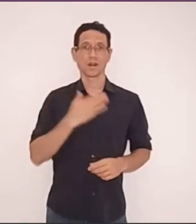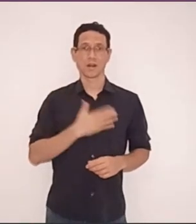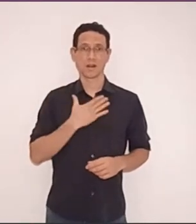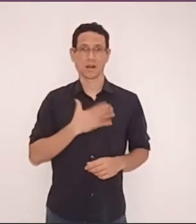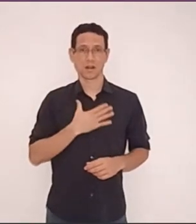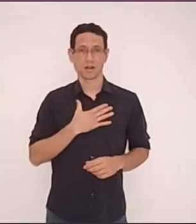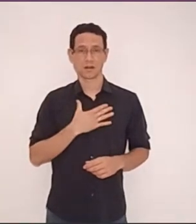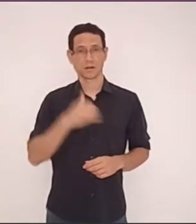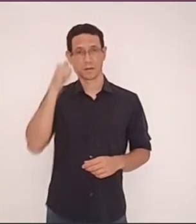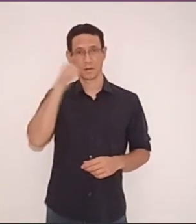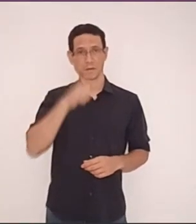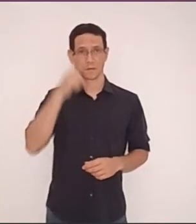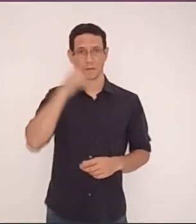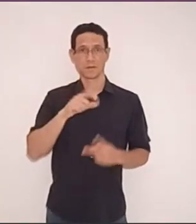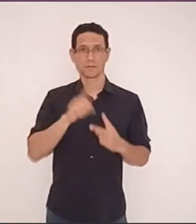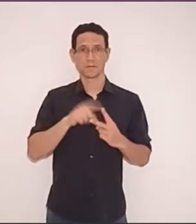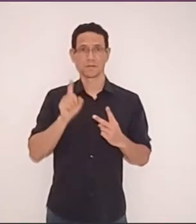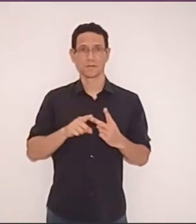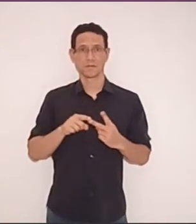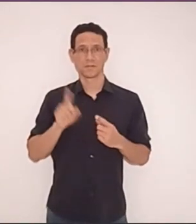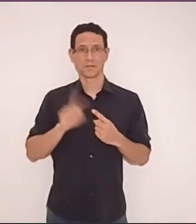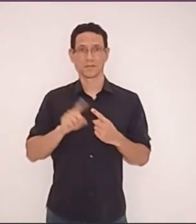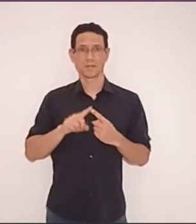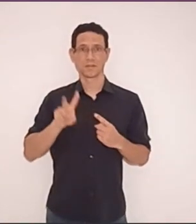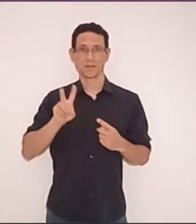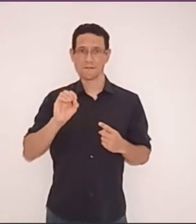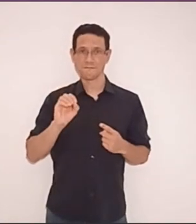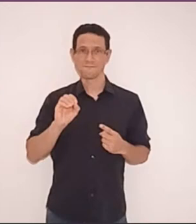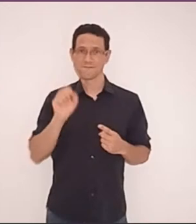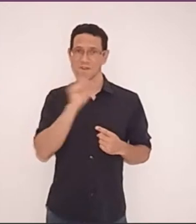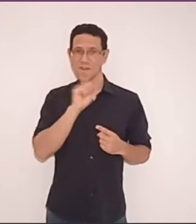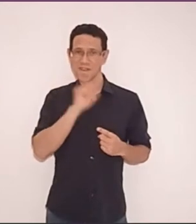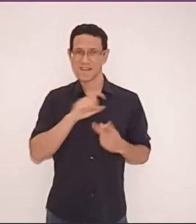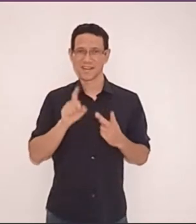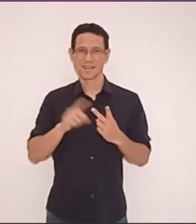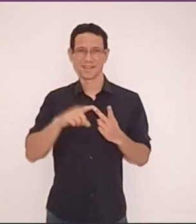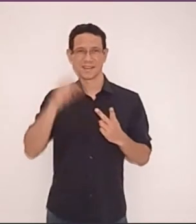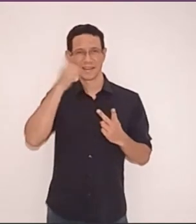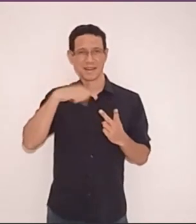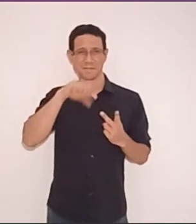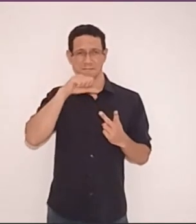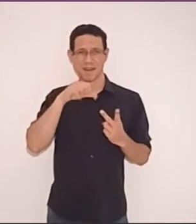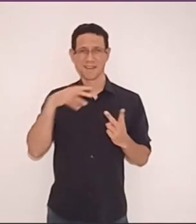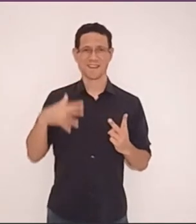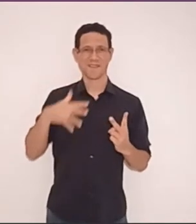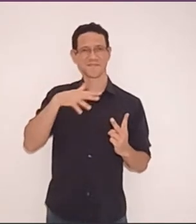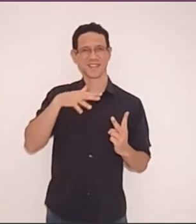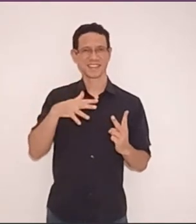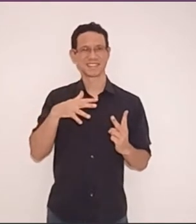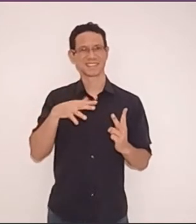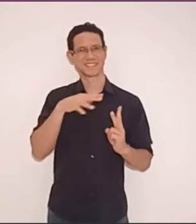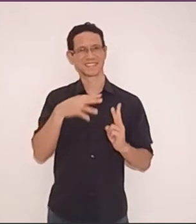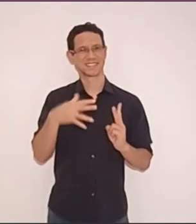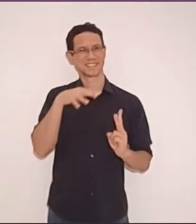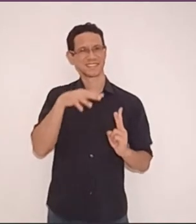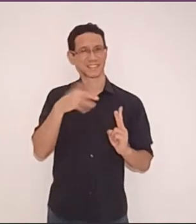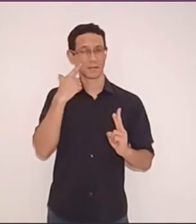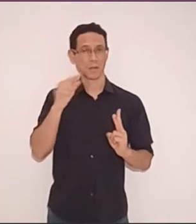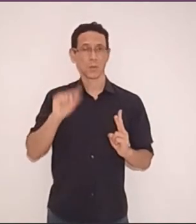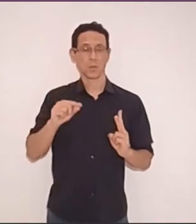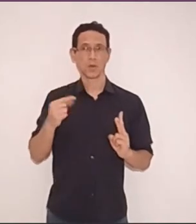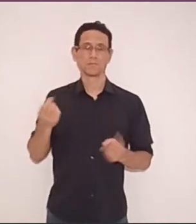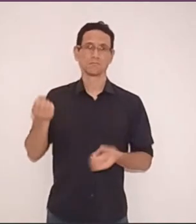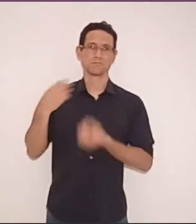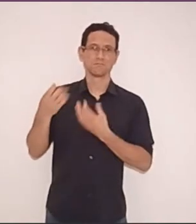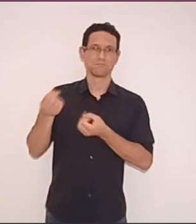são duas mulheres a minha avó e a minha mãe tudo que eu sou referente ao que elas são